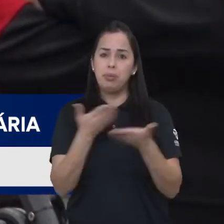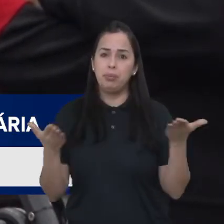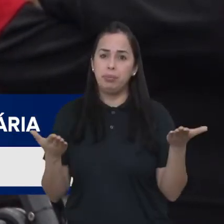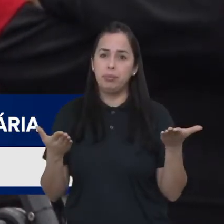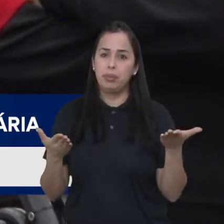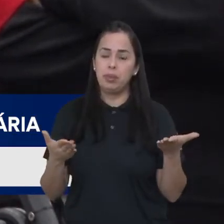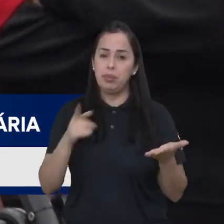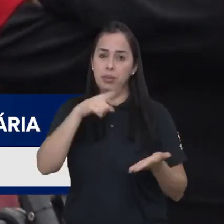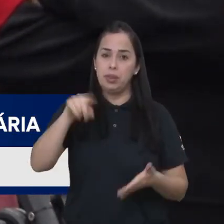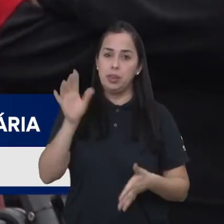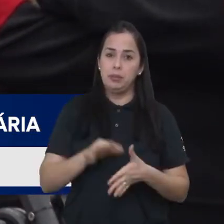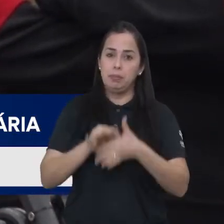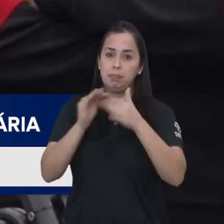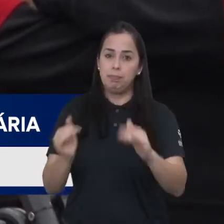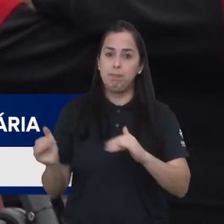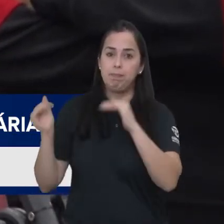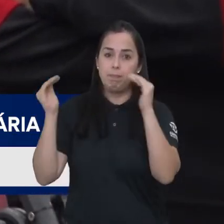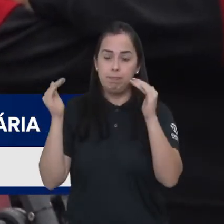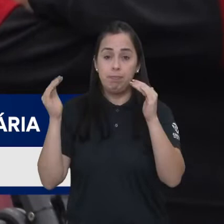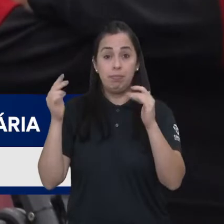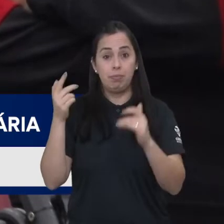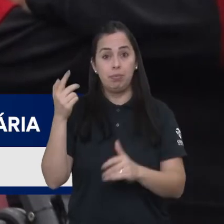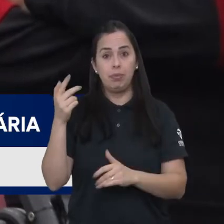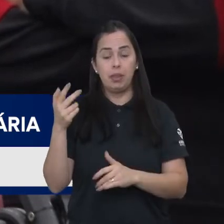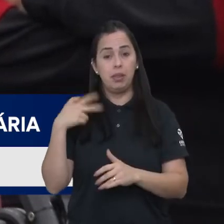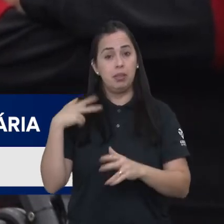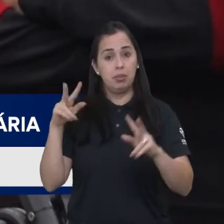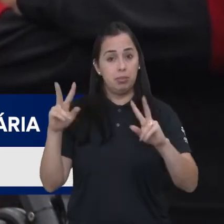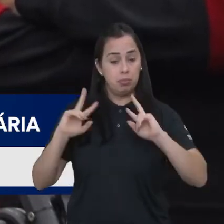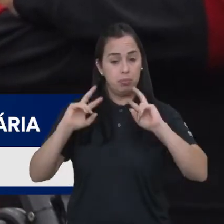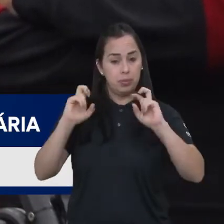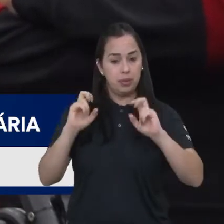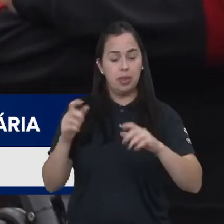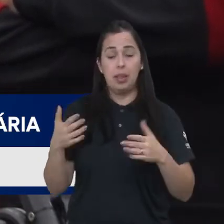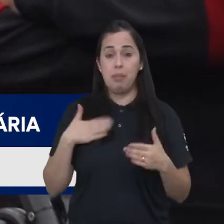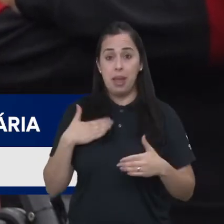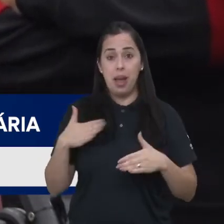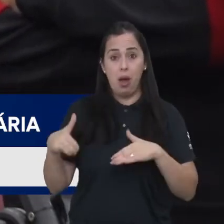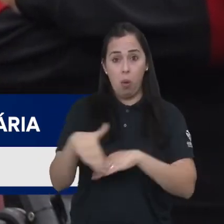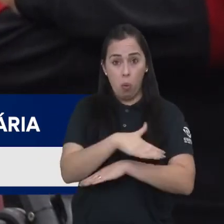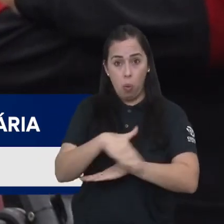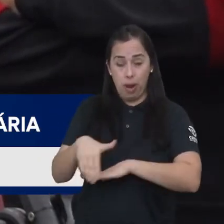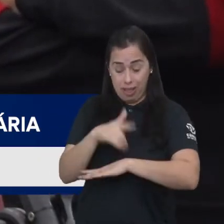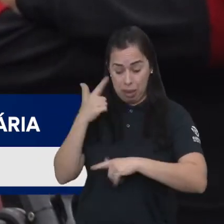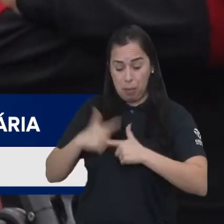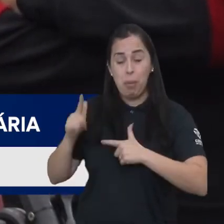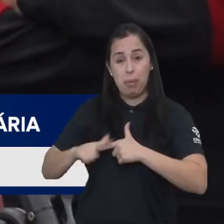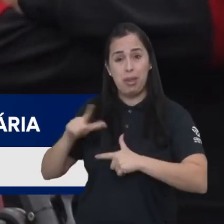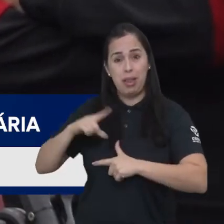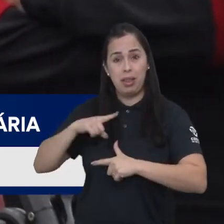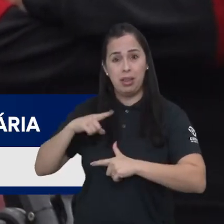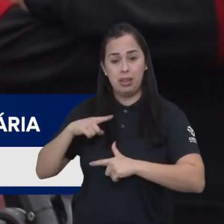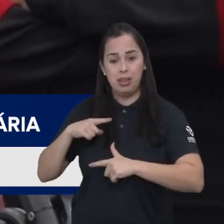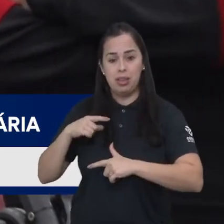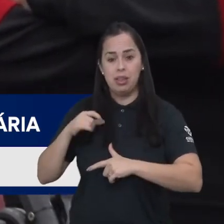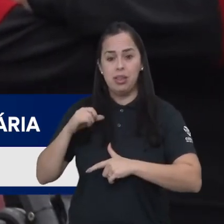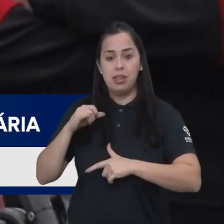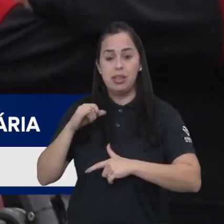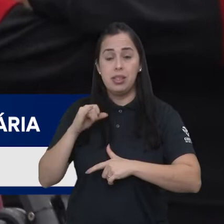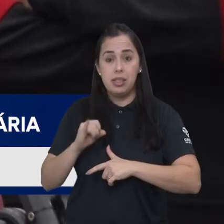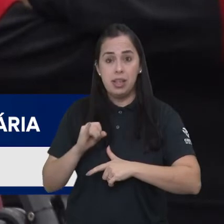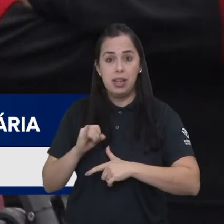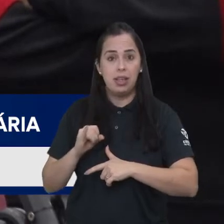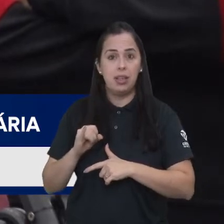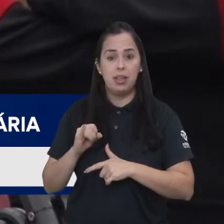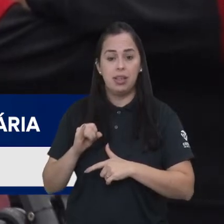vocês, que é a autoridade máxima aqui, olhar mais para a gente naquela rua lá, onde está o maior problema, porque se não